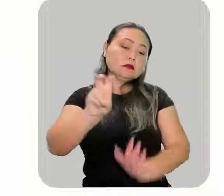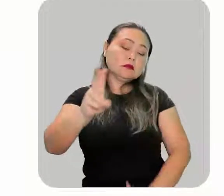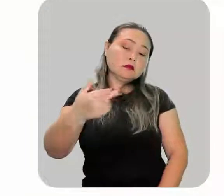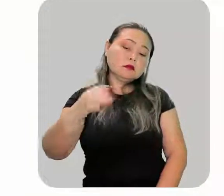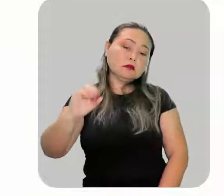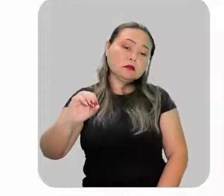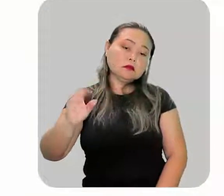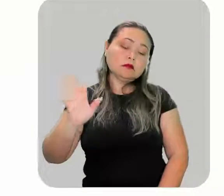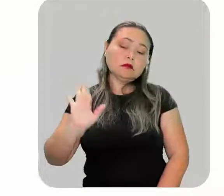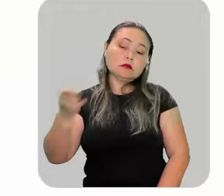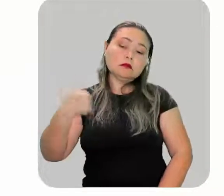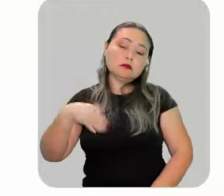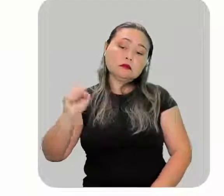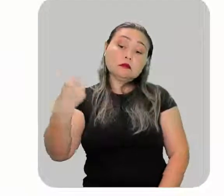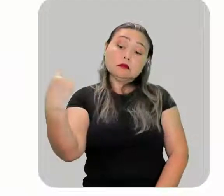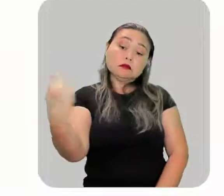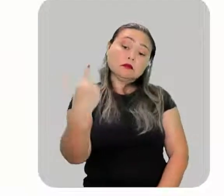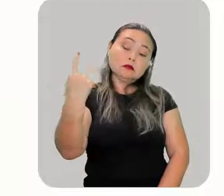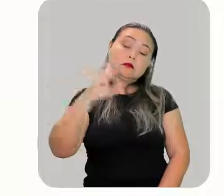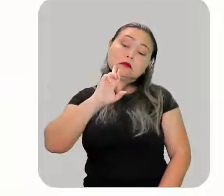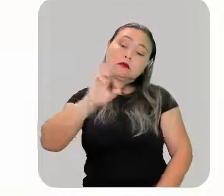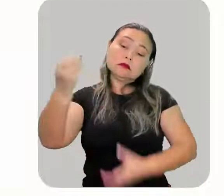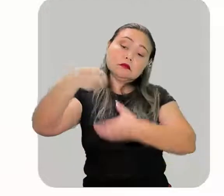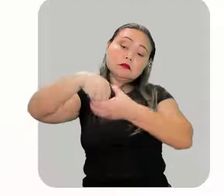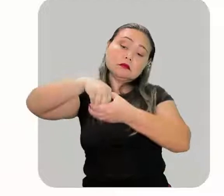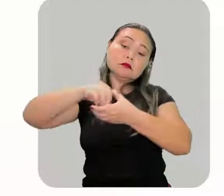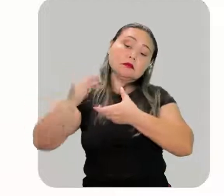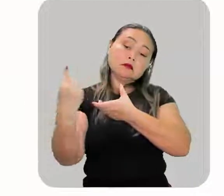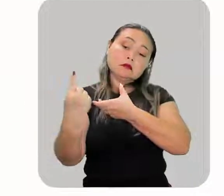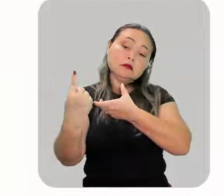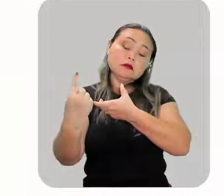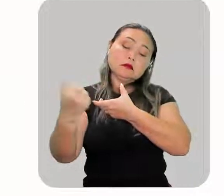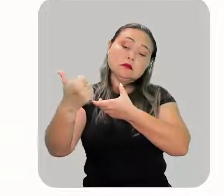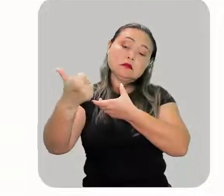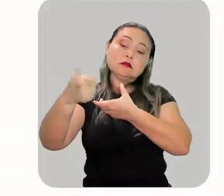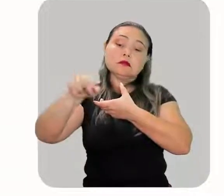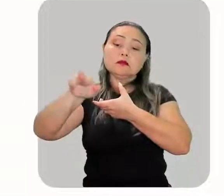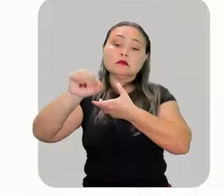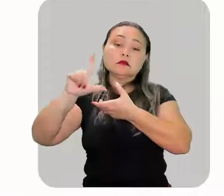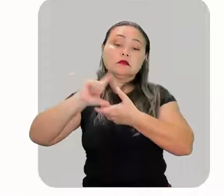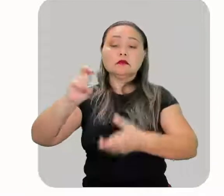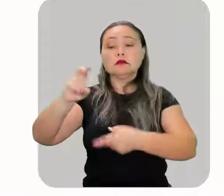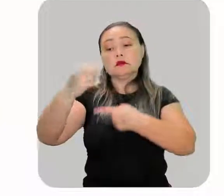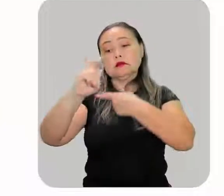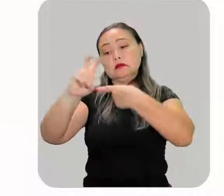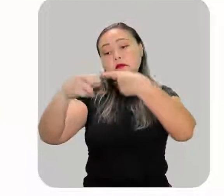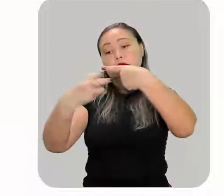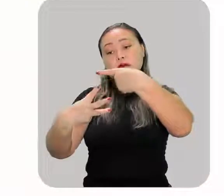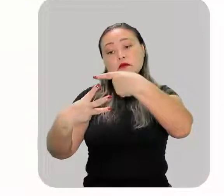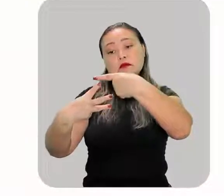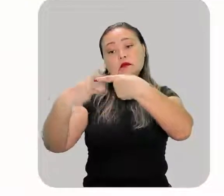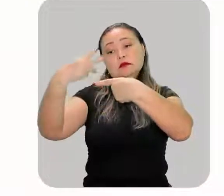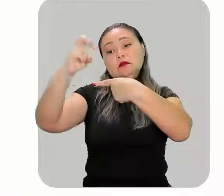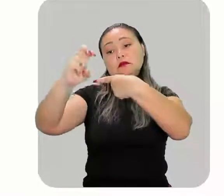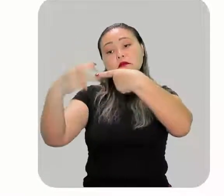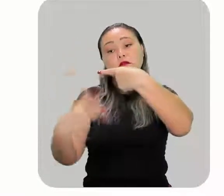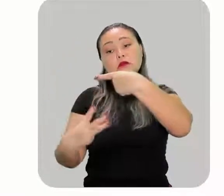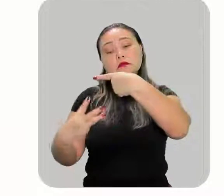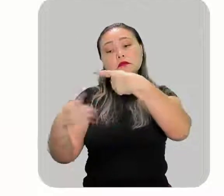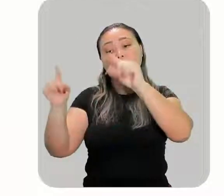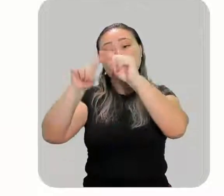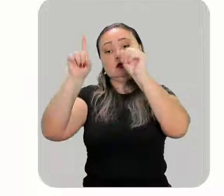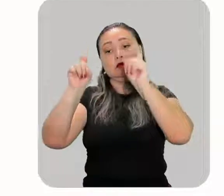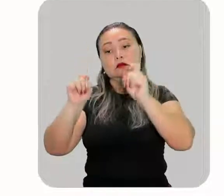Tem Solução tem uma só, né? uma só, Primeiro equação grau. do primeiro grau. A solução é 5 e 3. 5 terços, 5